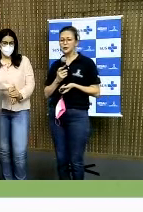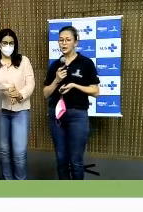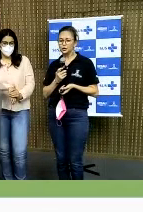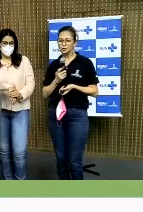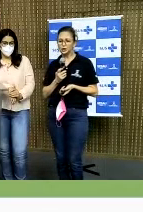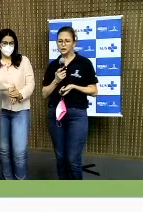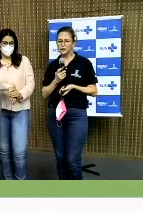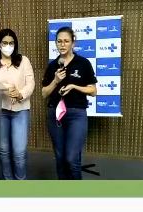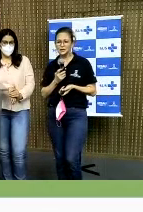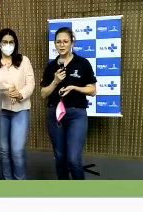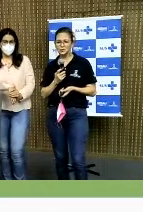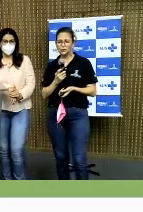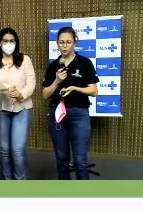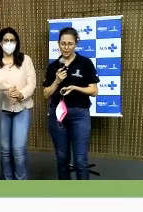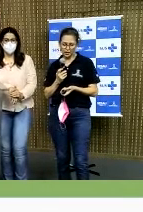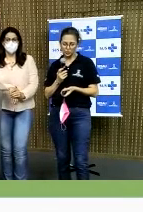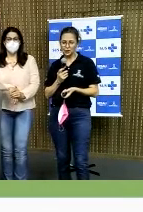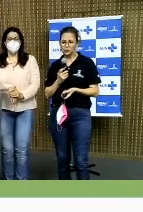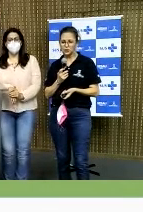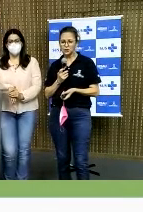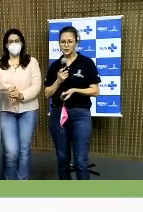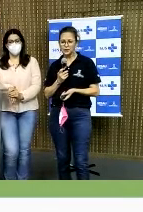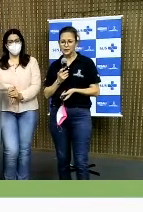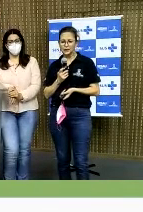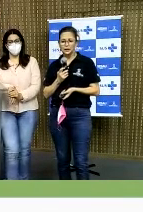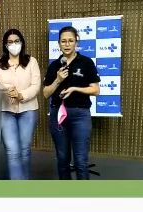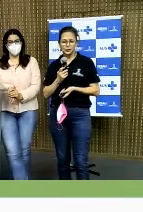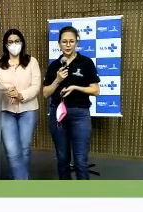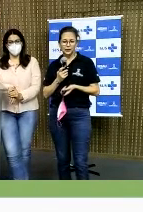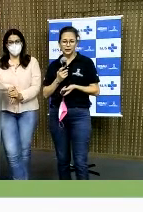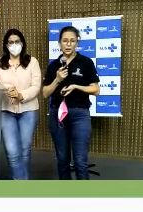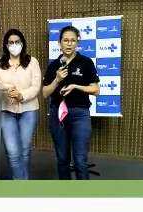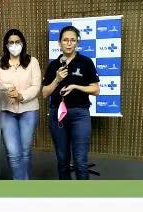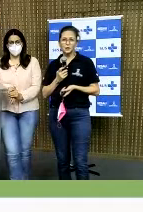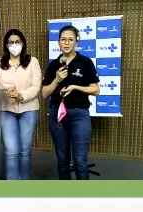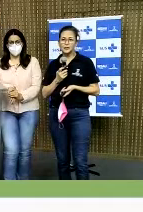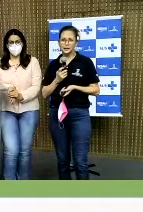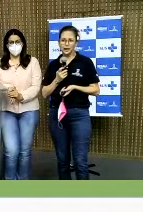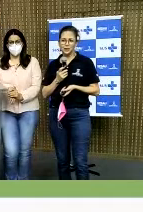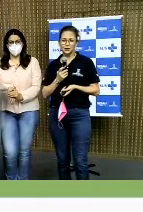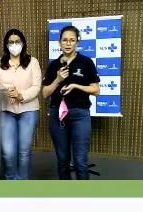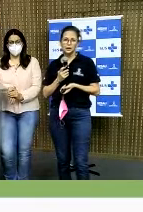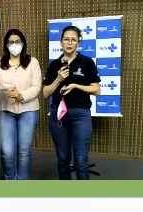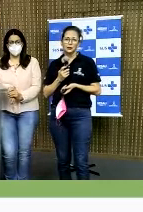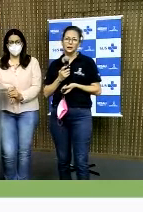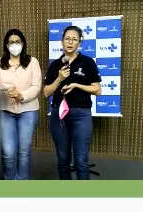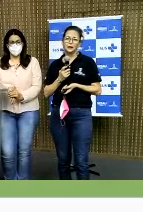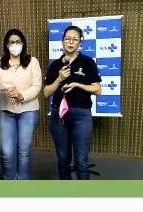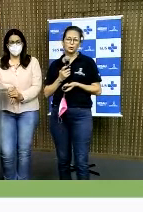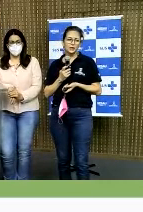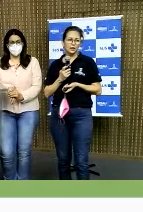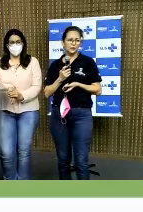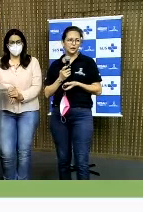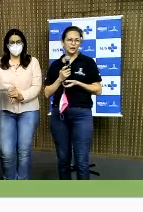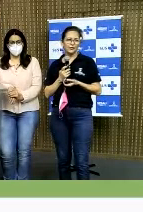solicitados, radiologia, 36, com tempo médio de 14 dias. Também a mesma estratégia, né,